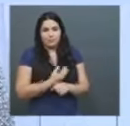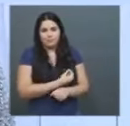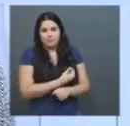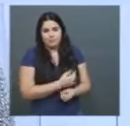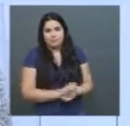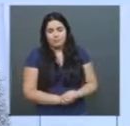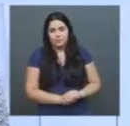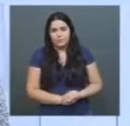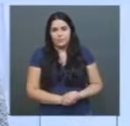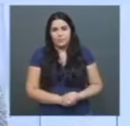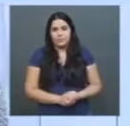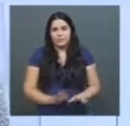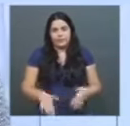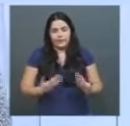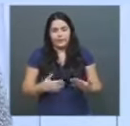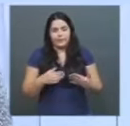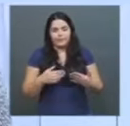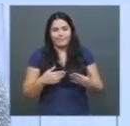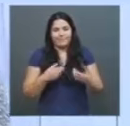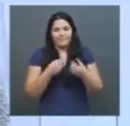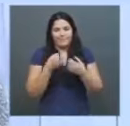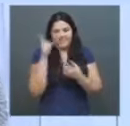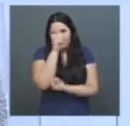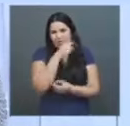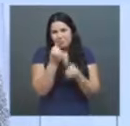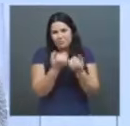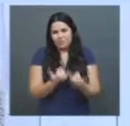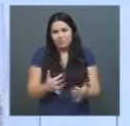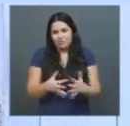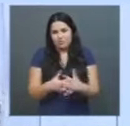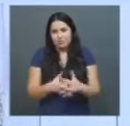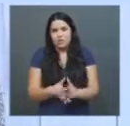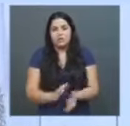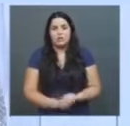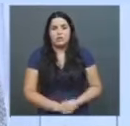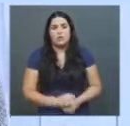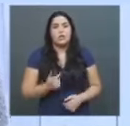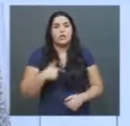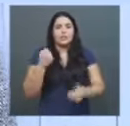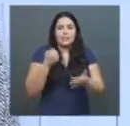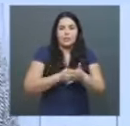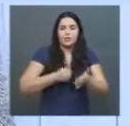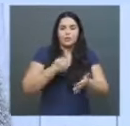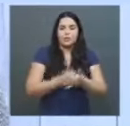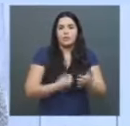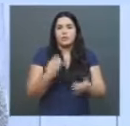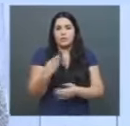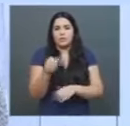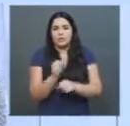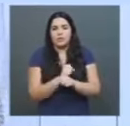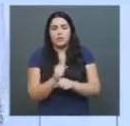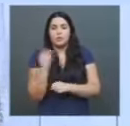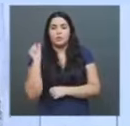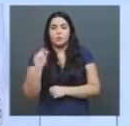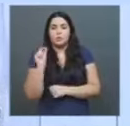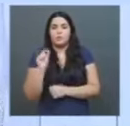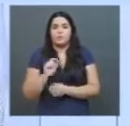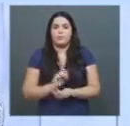ações muito complexas. O que se a gente vem notando ao longo dos últimos 3 anos é